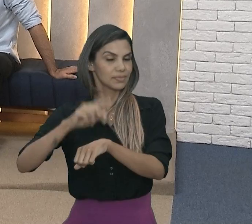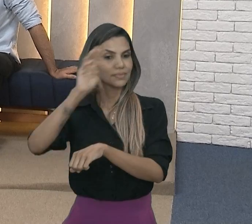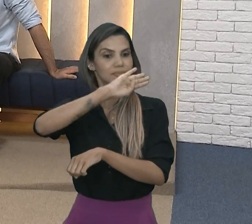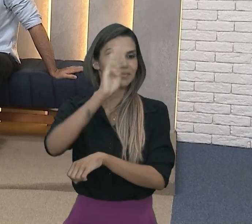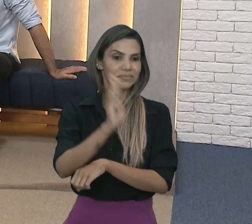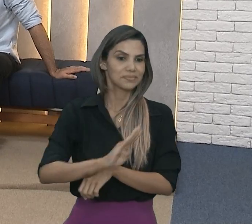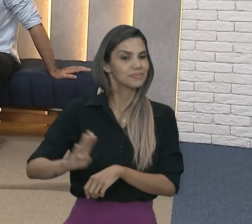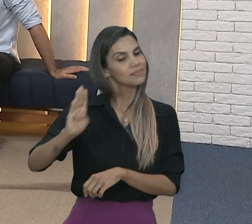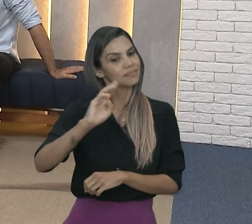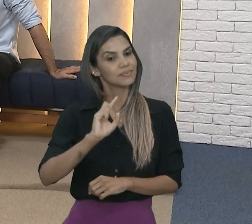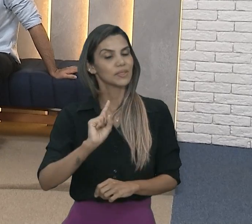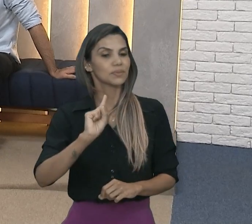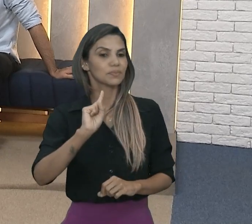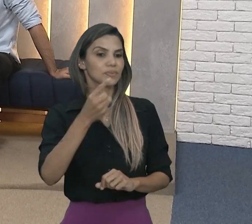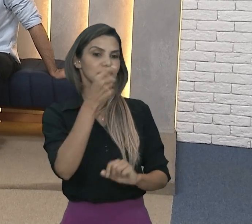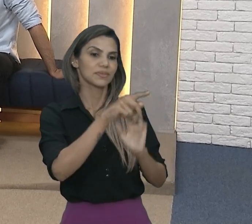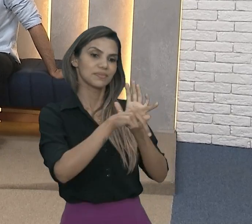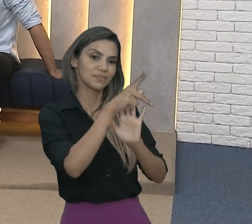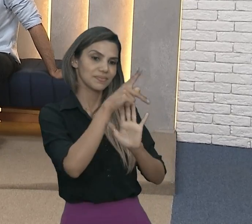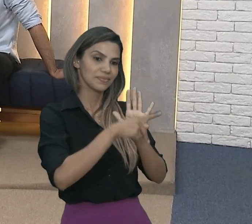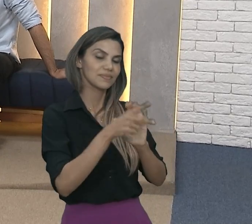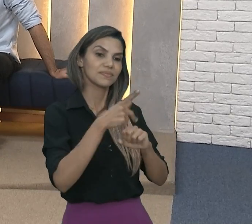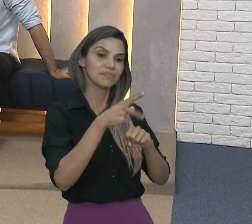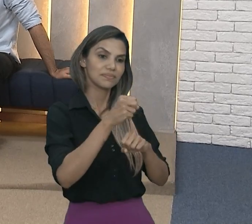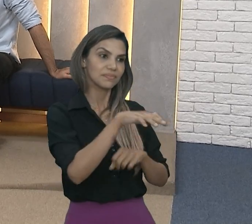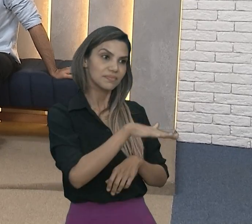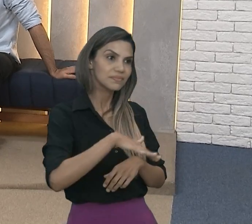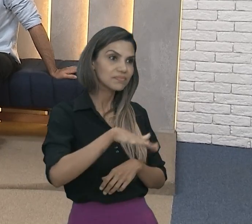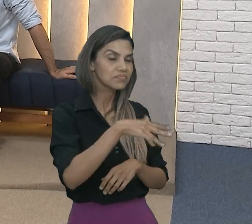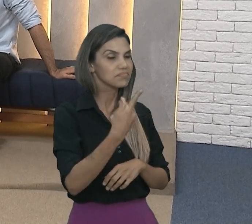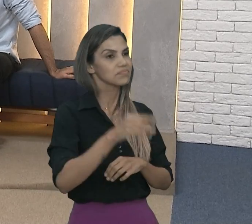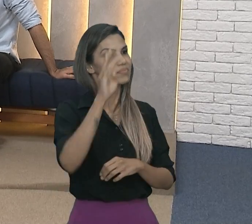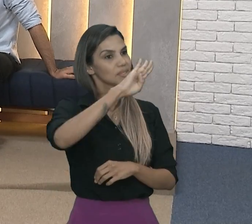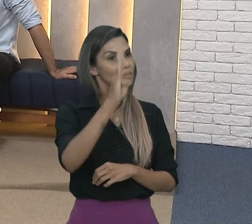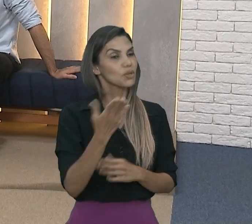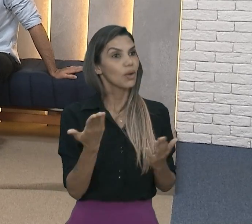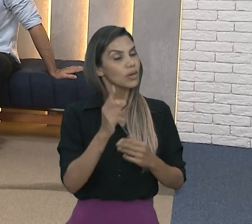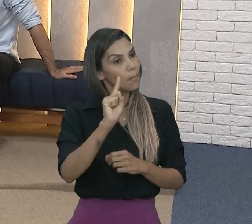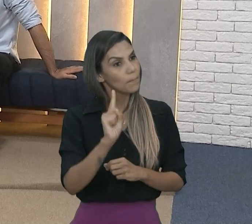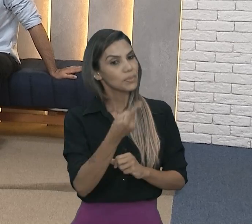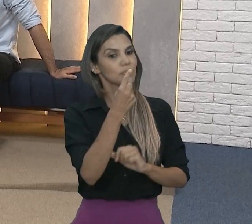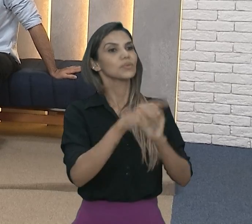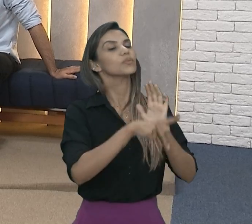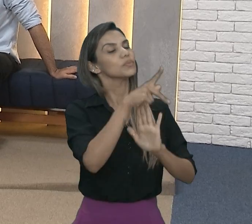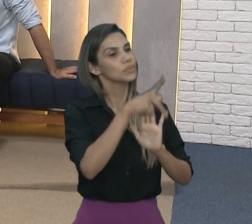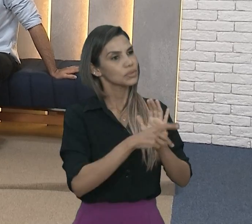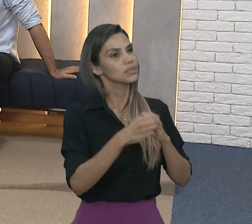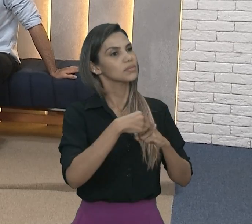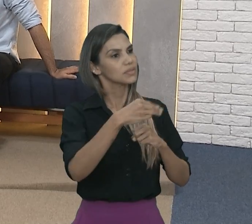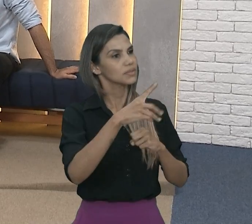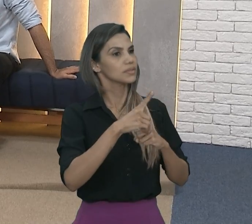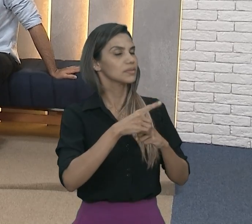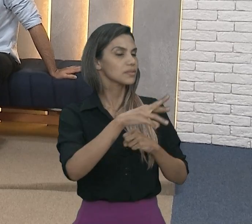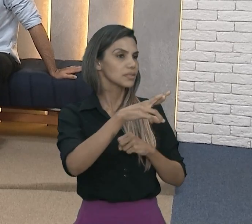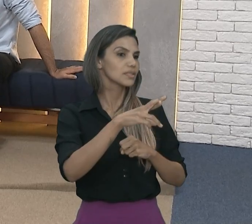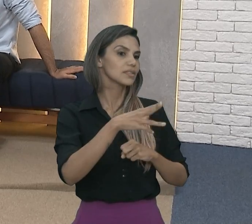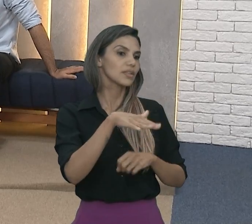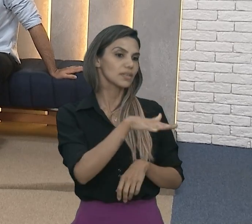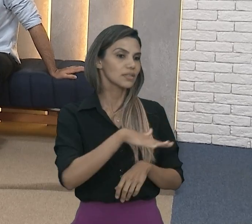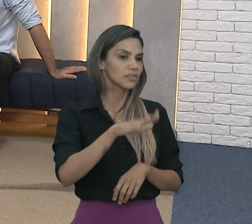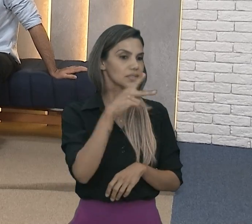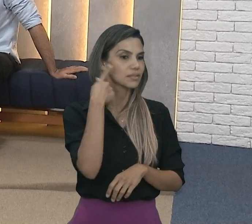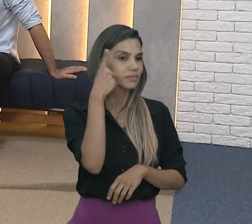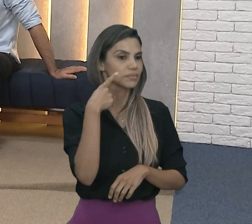de pós-graduação em Direito no Brasil e agora o primeiro programa mestrado e doutorado também em política pública,